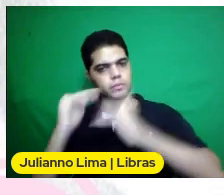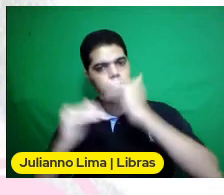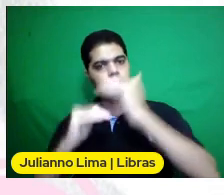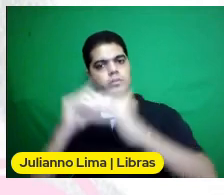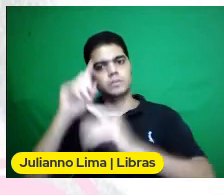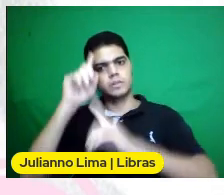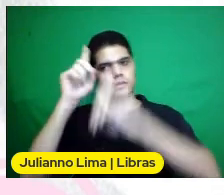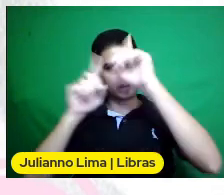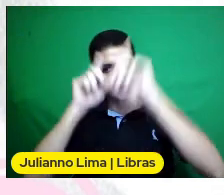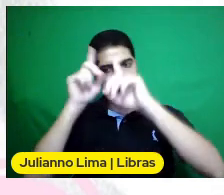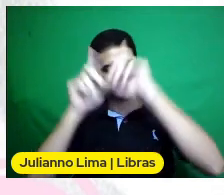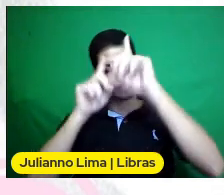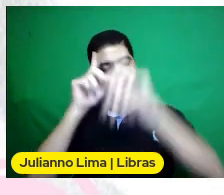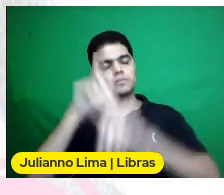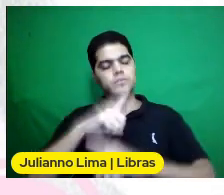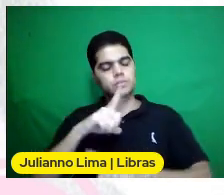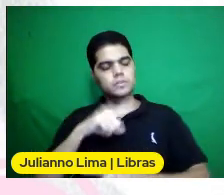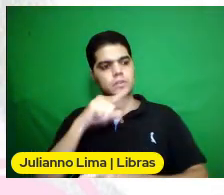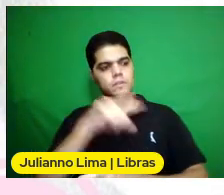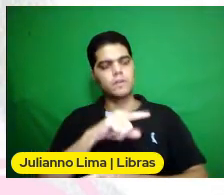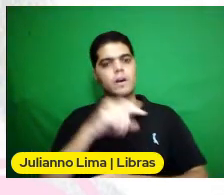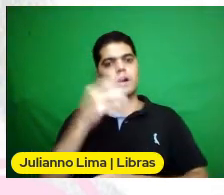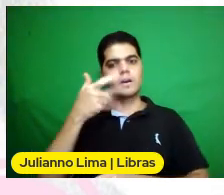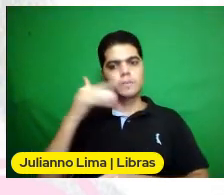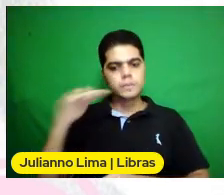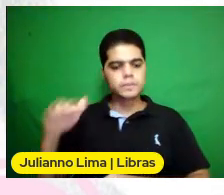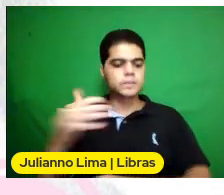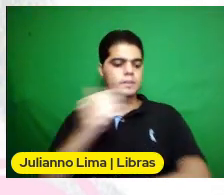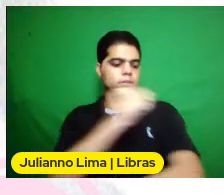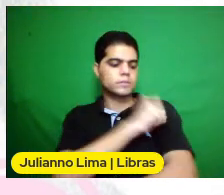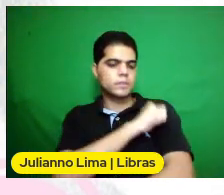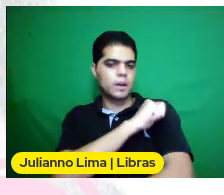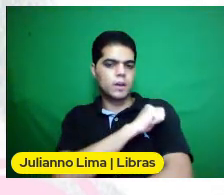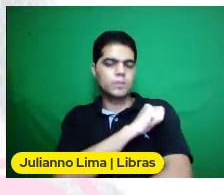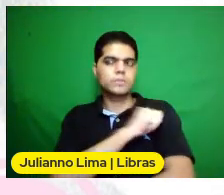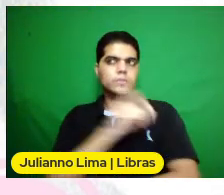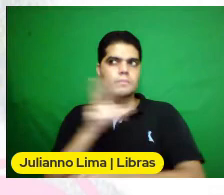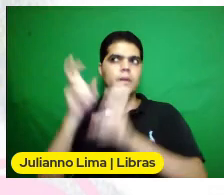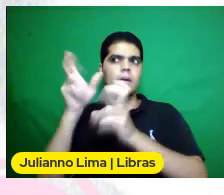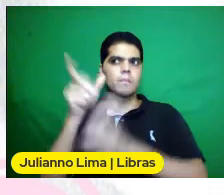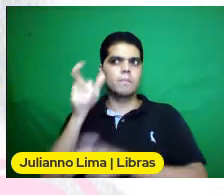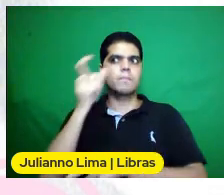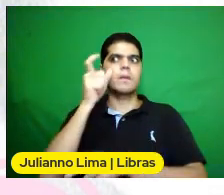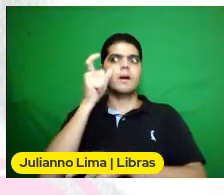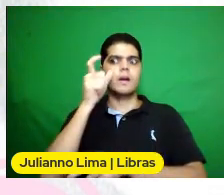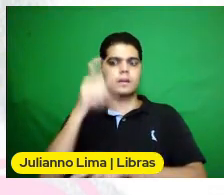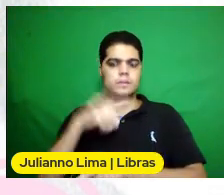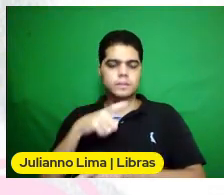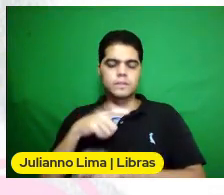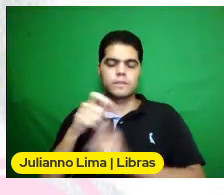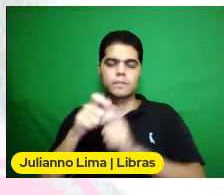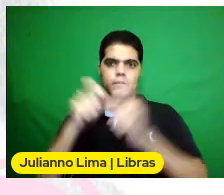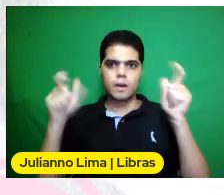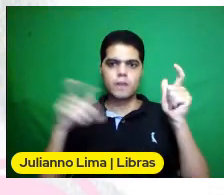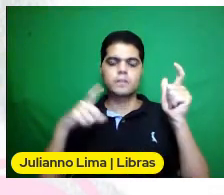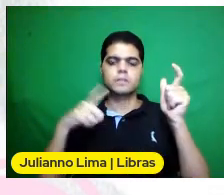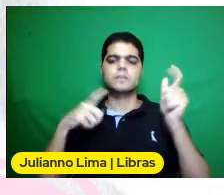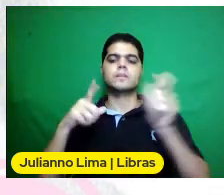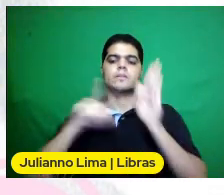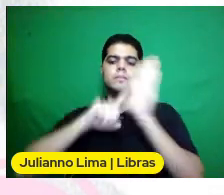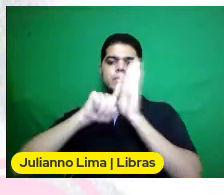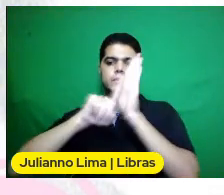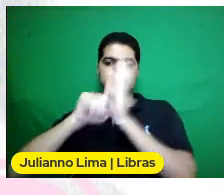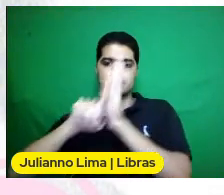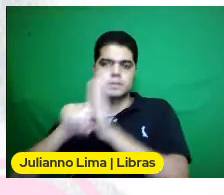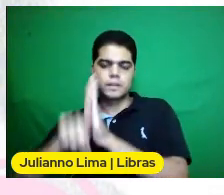que vai despertar curiosidade para os alunos buscarem, né, como vocês disseram. Acho que não é só a história da Maria Quitéria